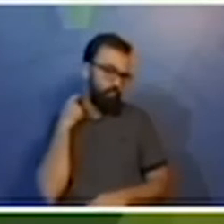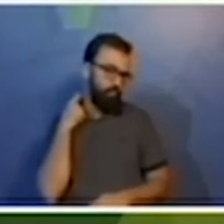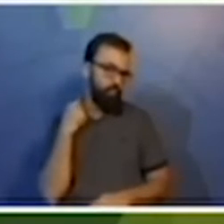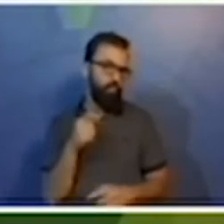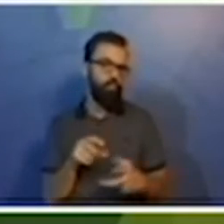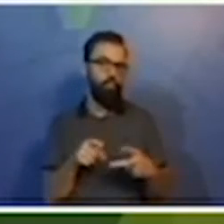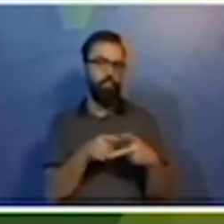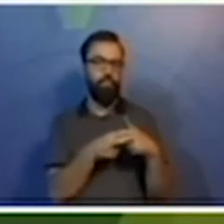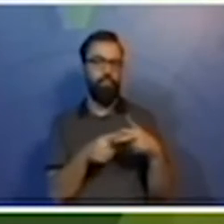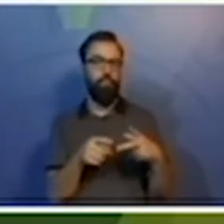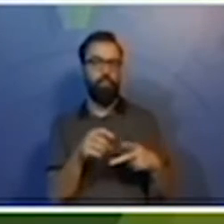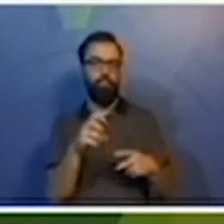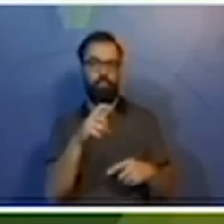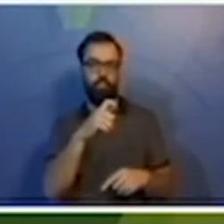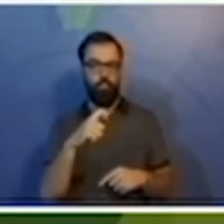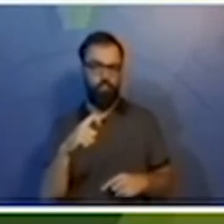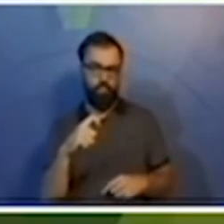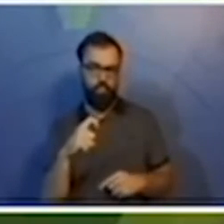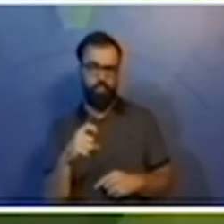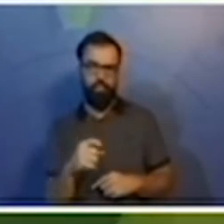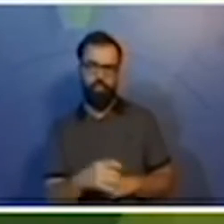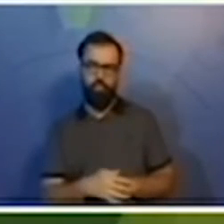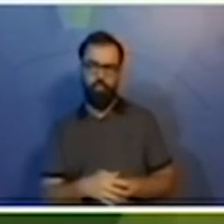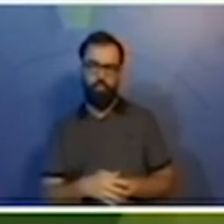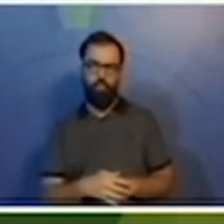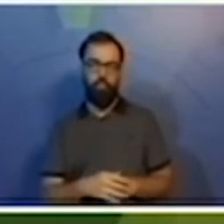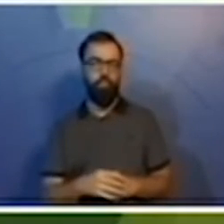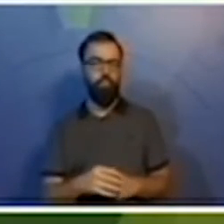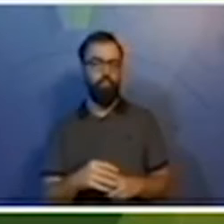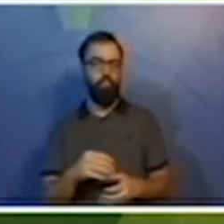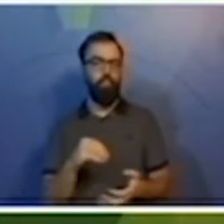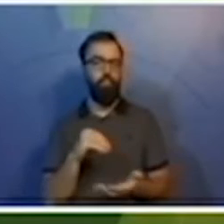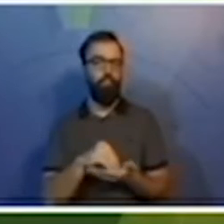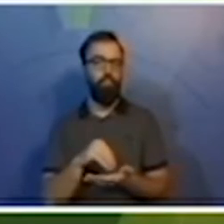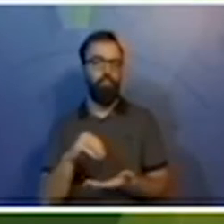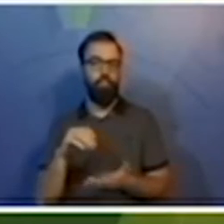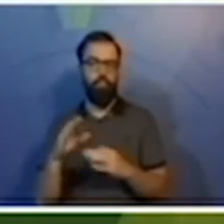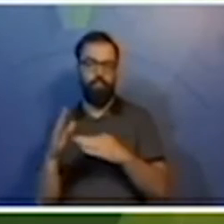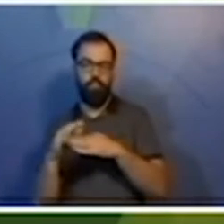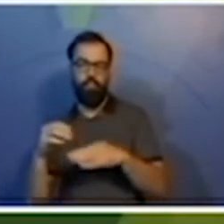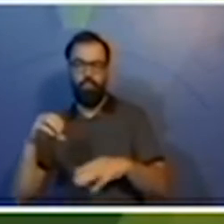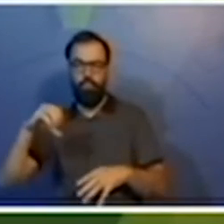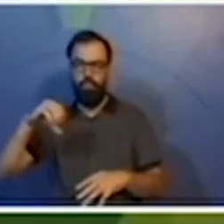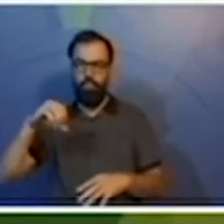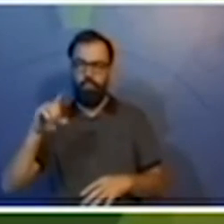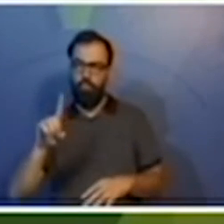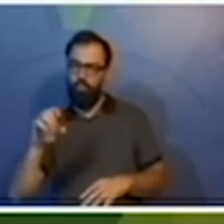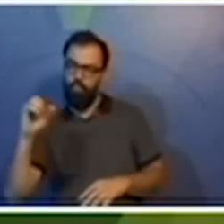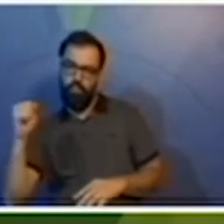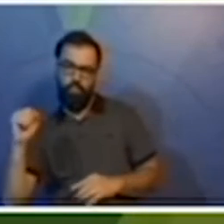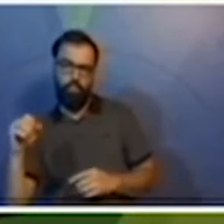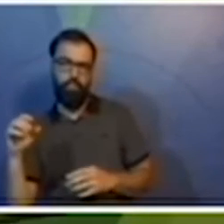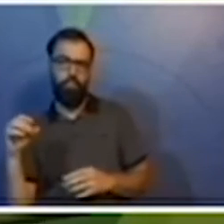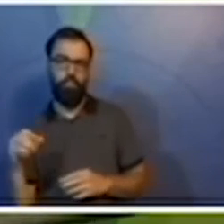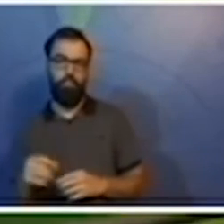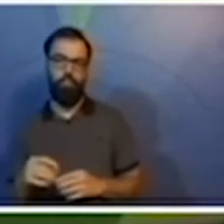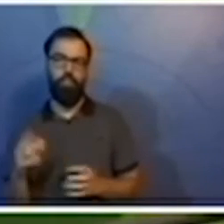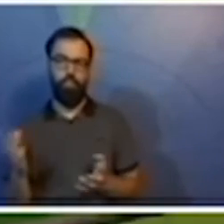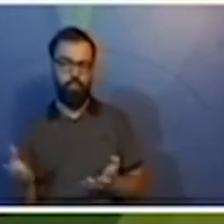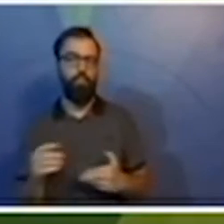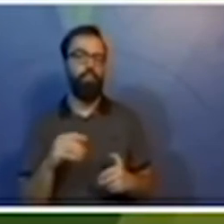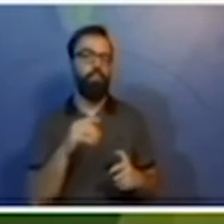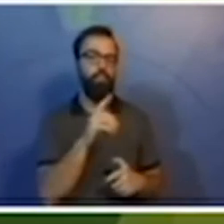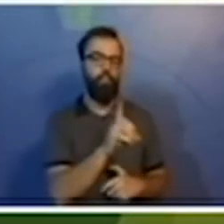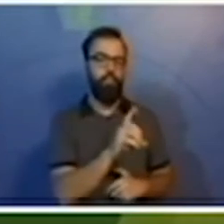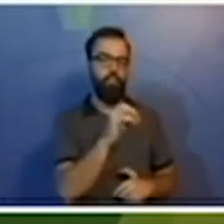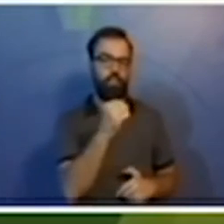Chamamos o ângulo de X se o suplemento é 180 menos X, ok?